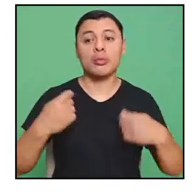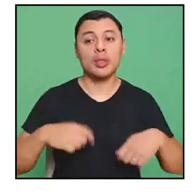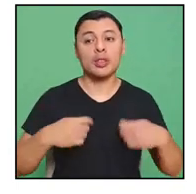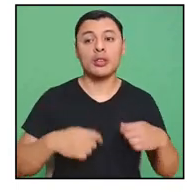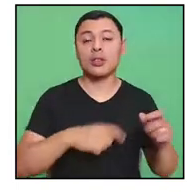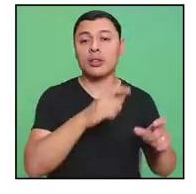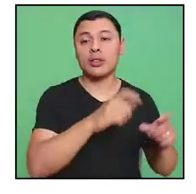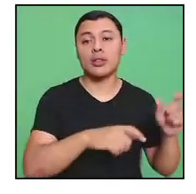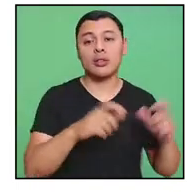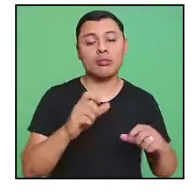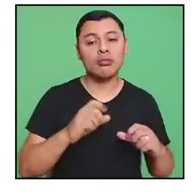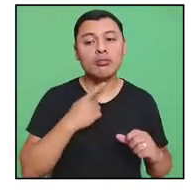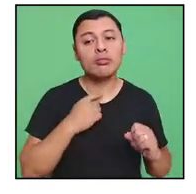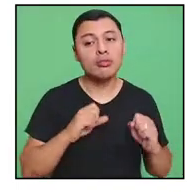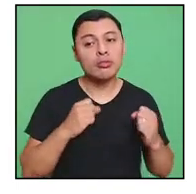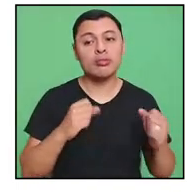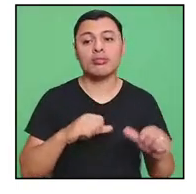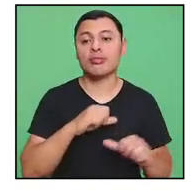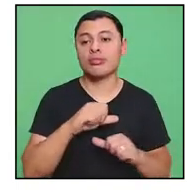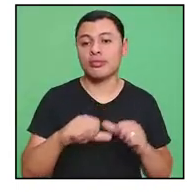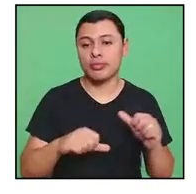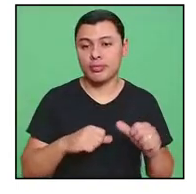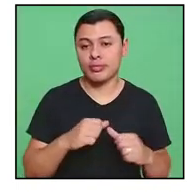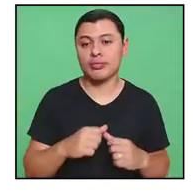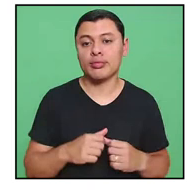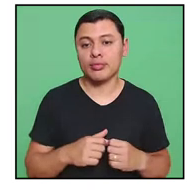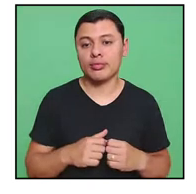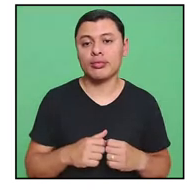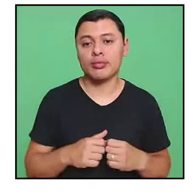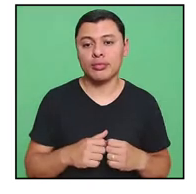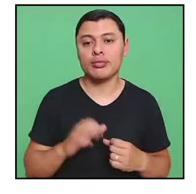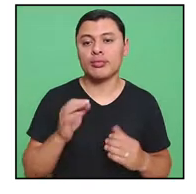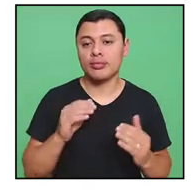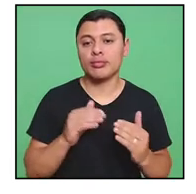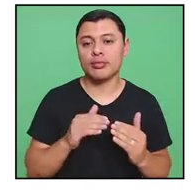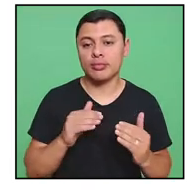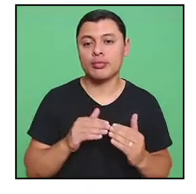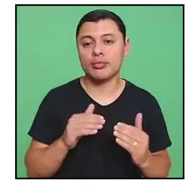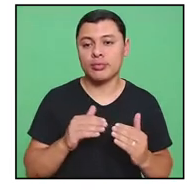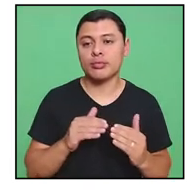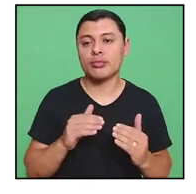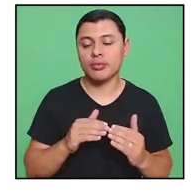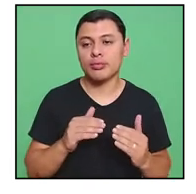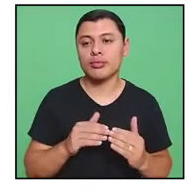a mudança. É, não, total. Eu O concordo que também. eu.